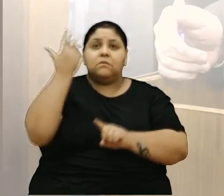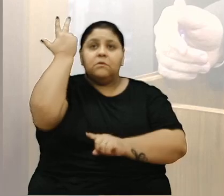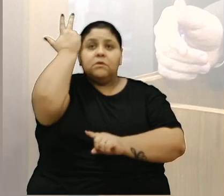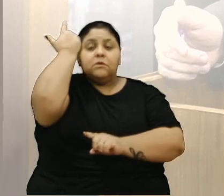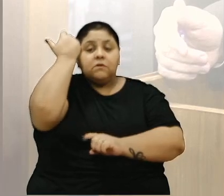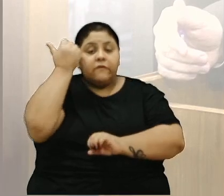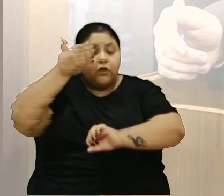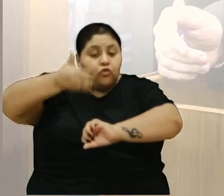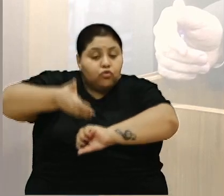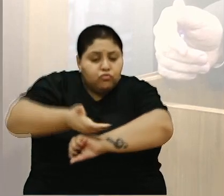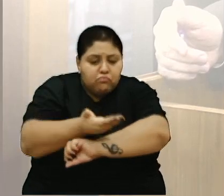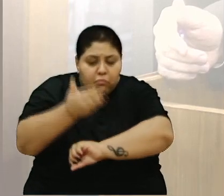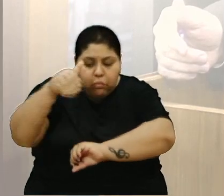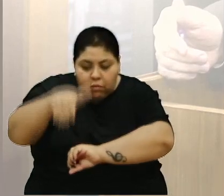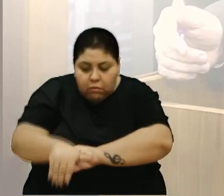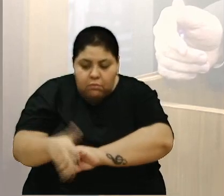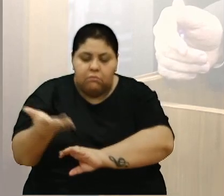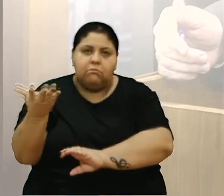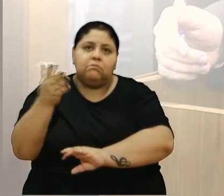buraco.